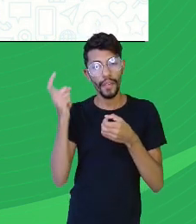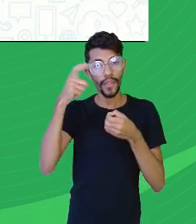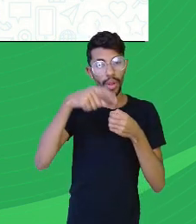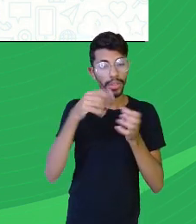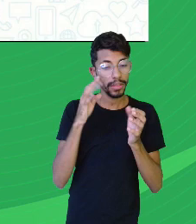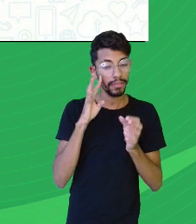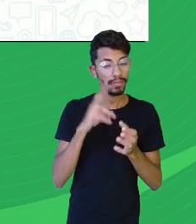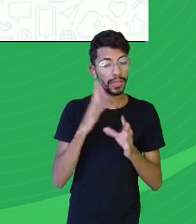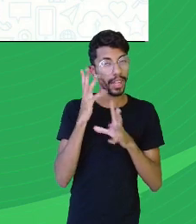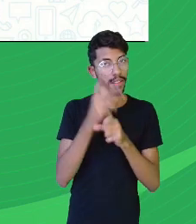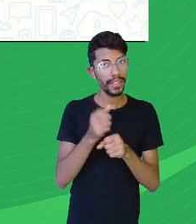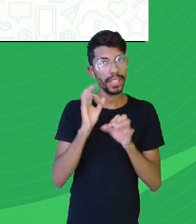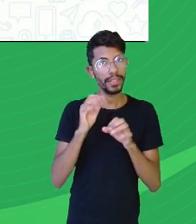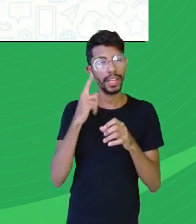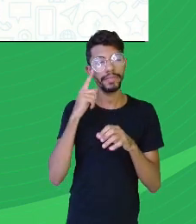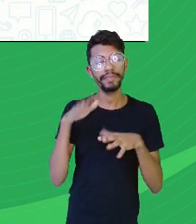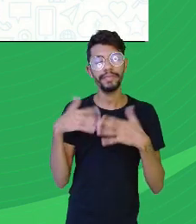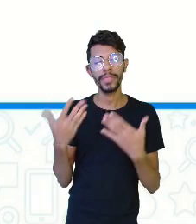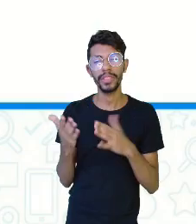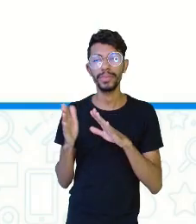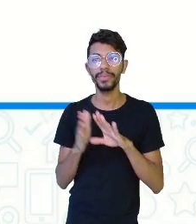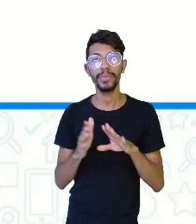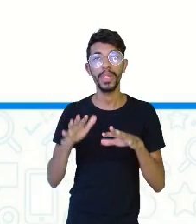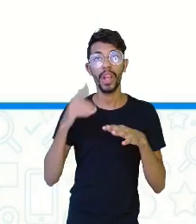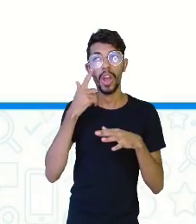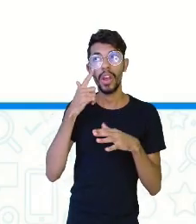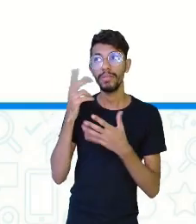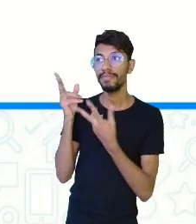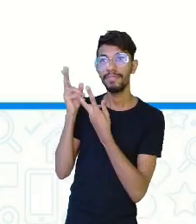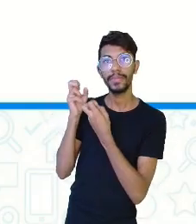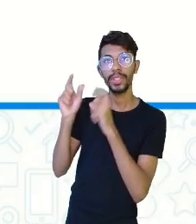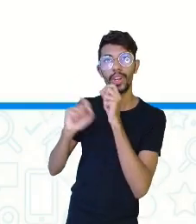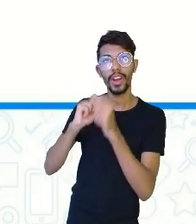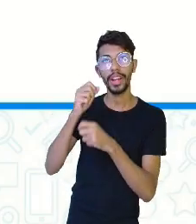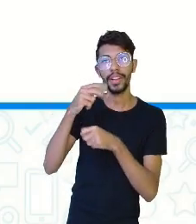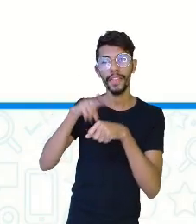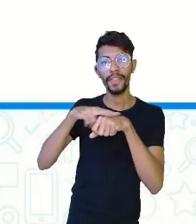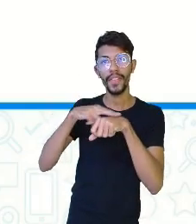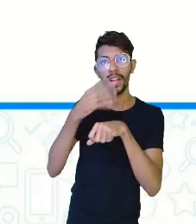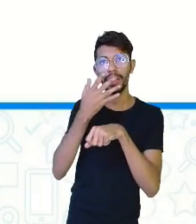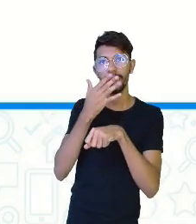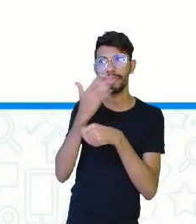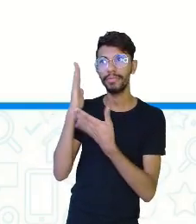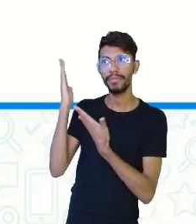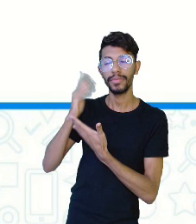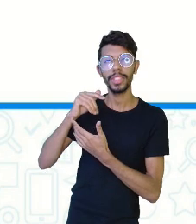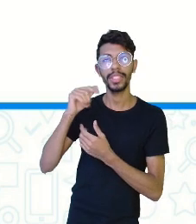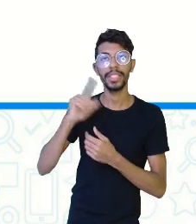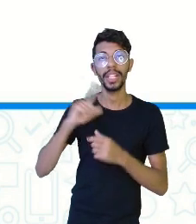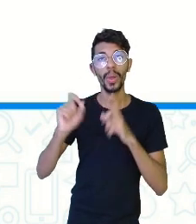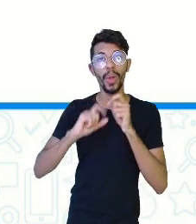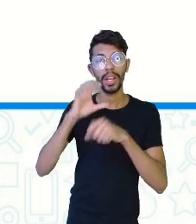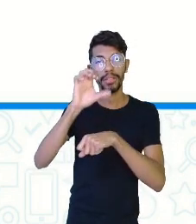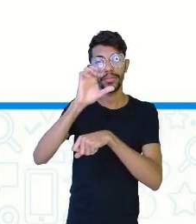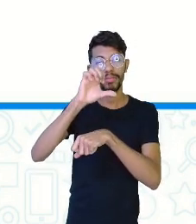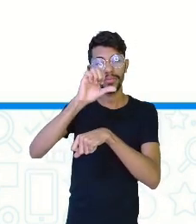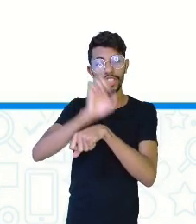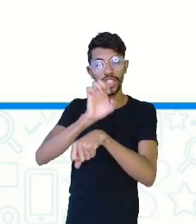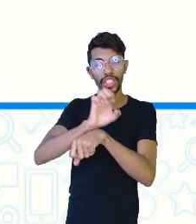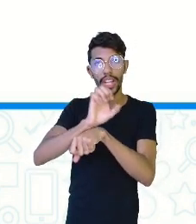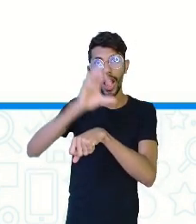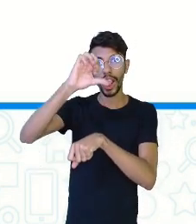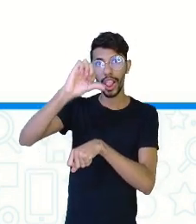tela essa cor verde, onde estão os 9 estados, para que a gente venha ler. E você vai fazer uma coisa